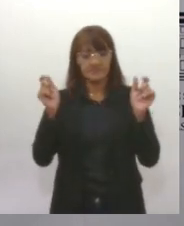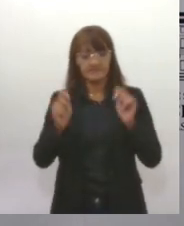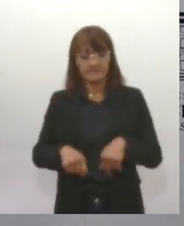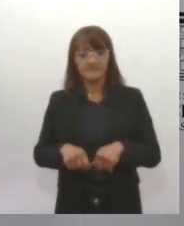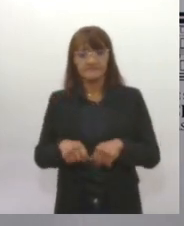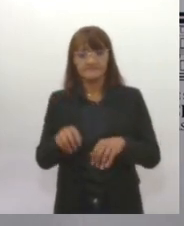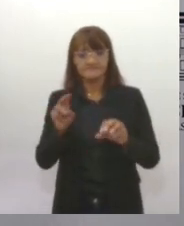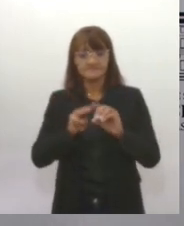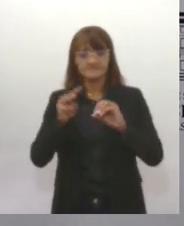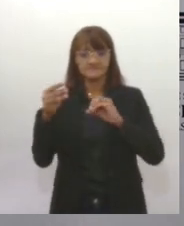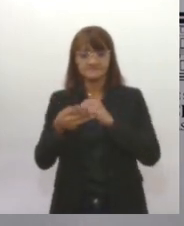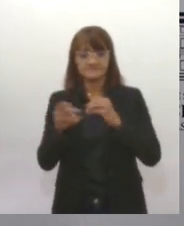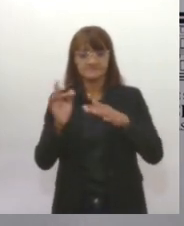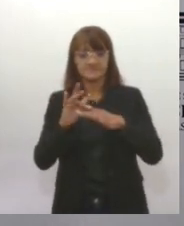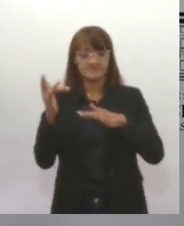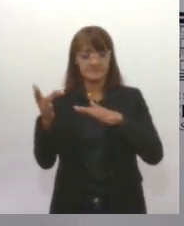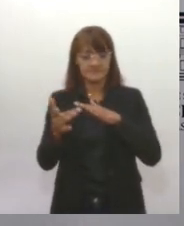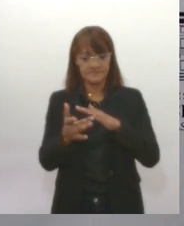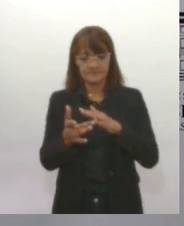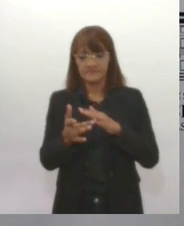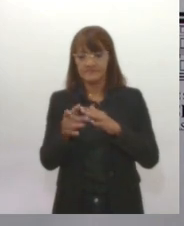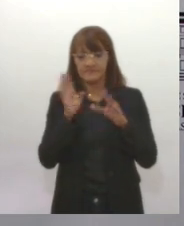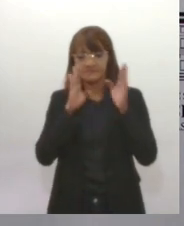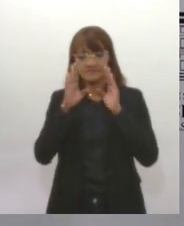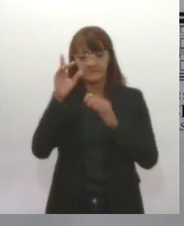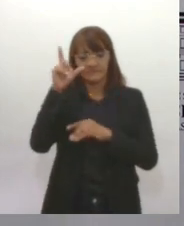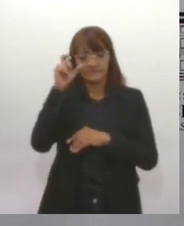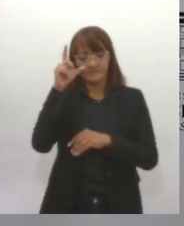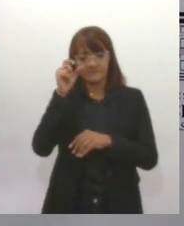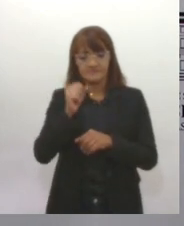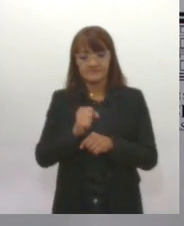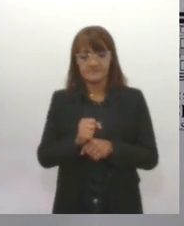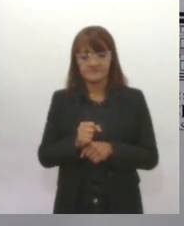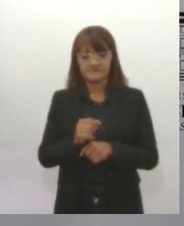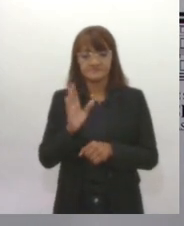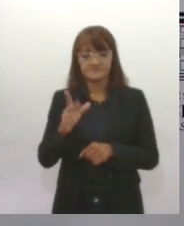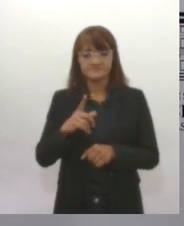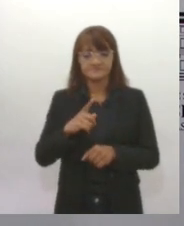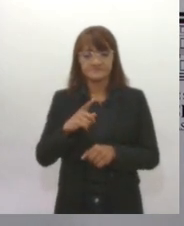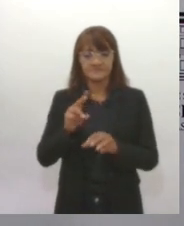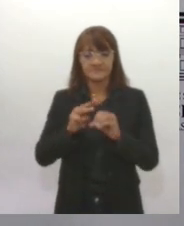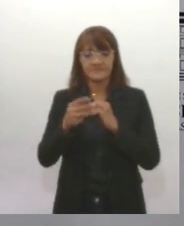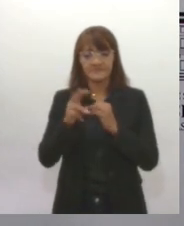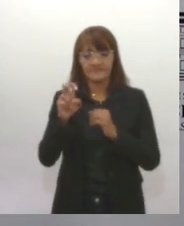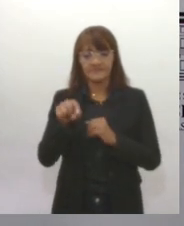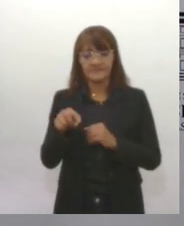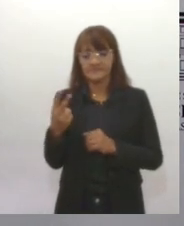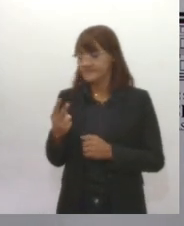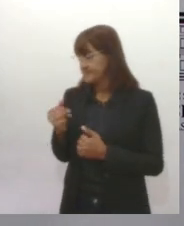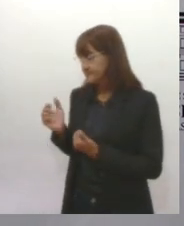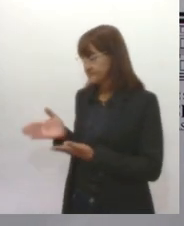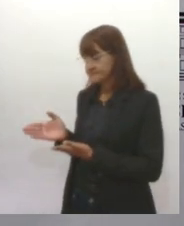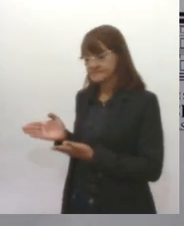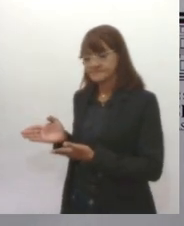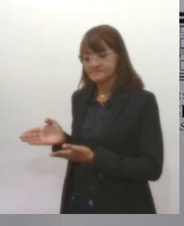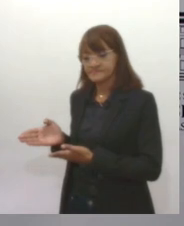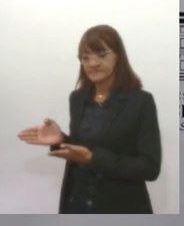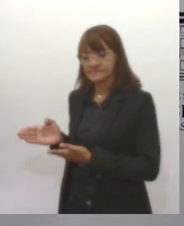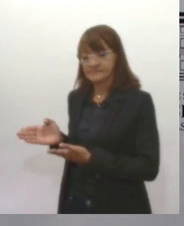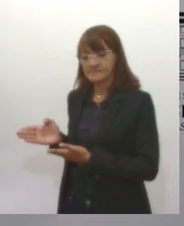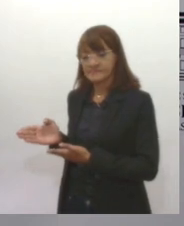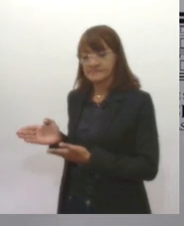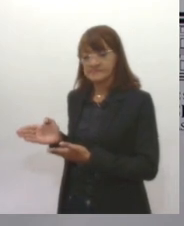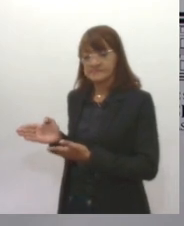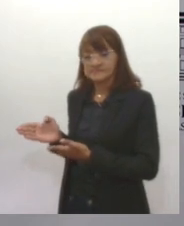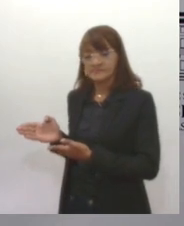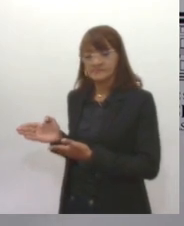no Face, no Instagram, através do @TVAlese5.2, no Twitter, @TVAlese, e no QR Code que aparece